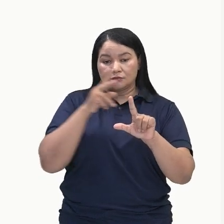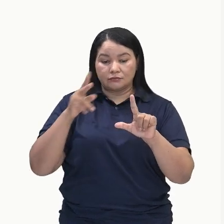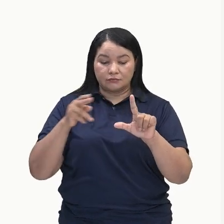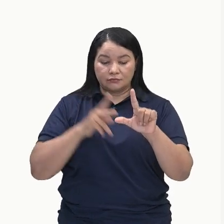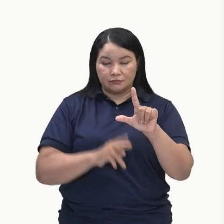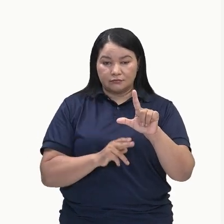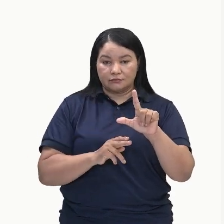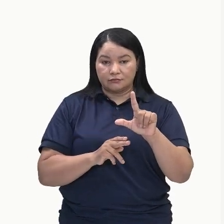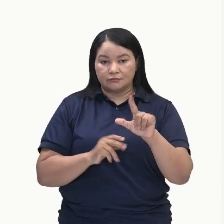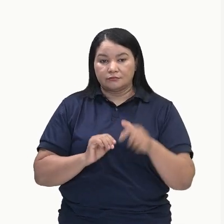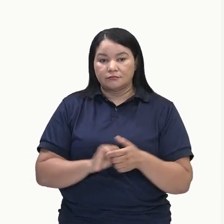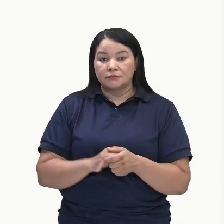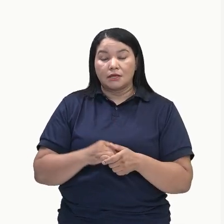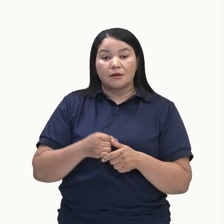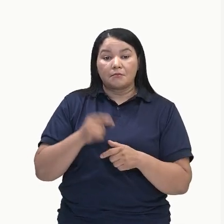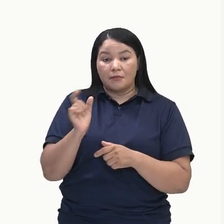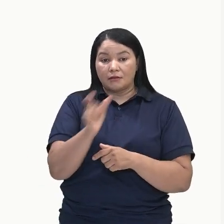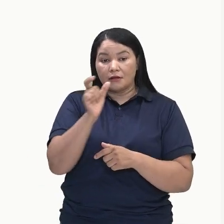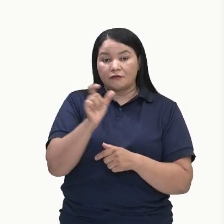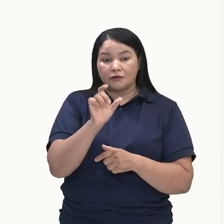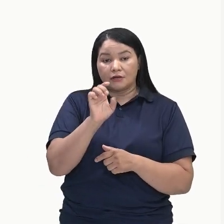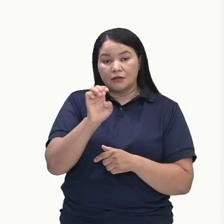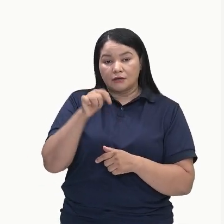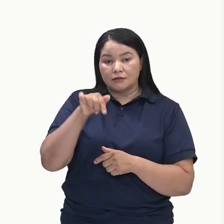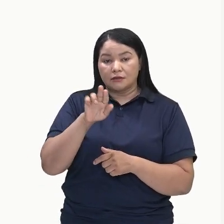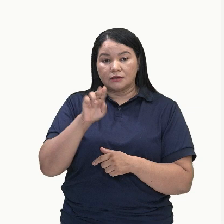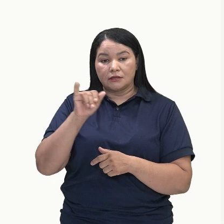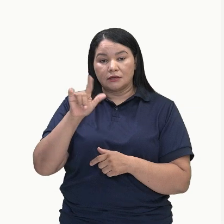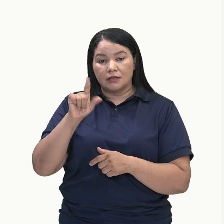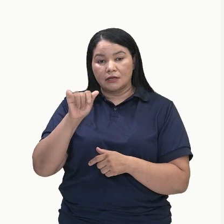esqueça, ouviu equilátero, você já